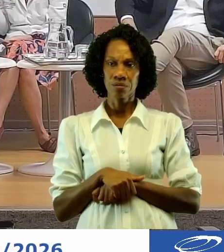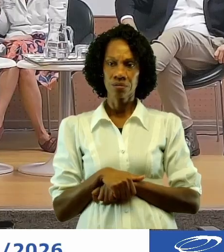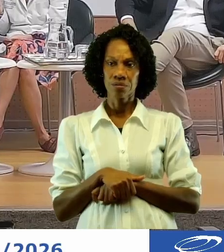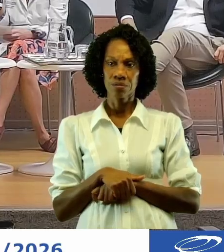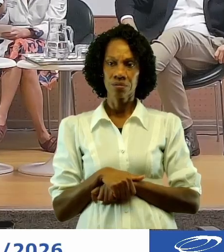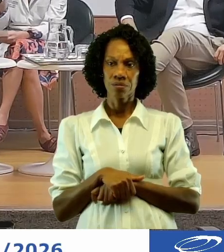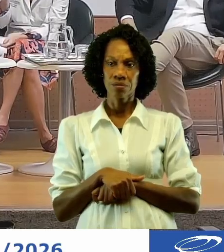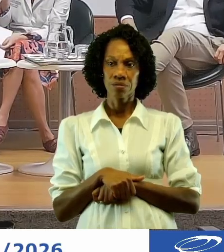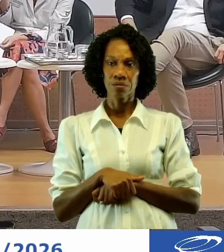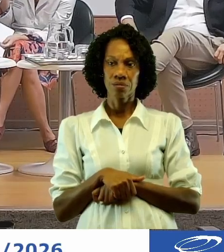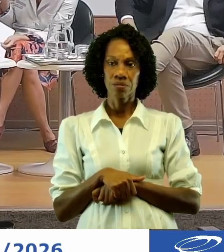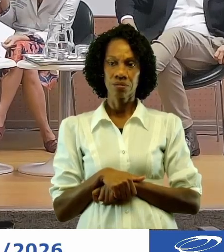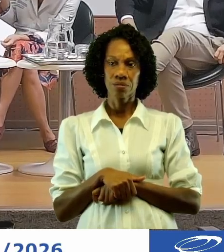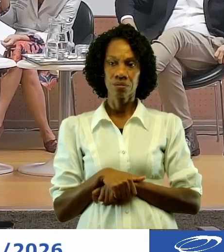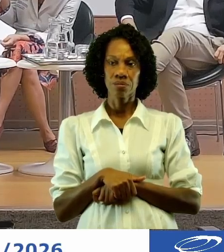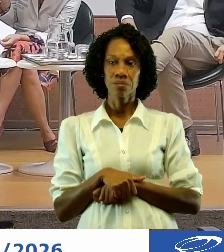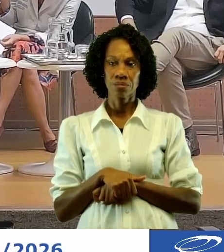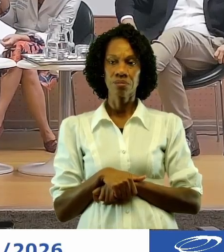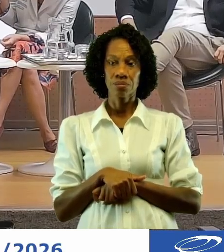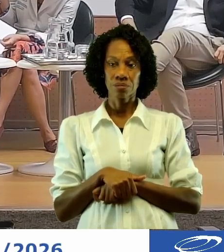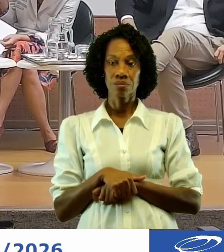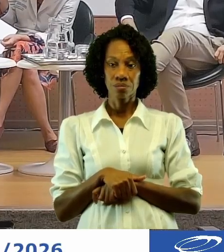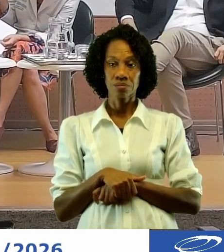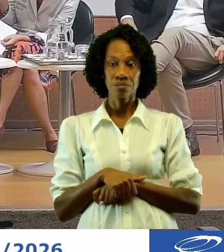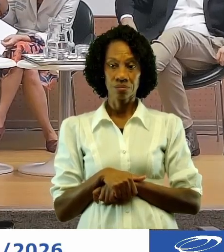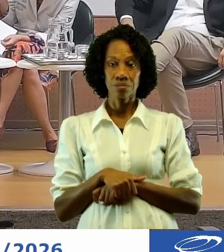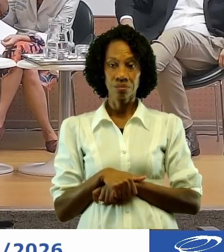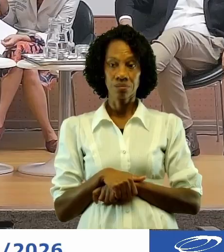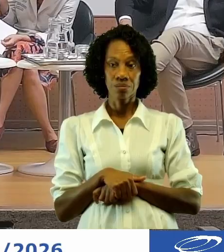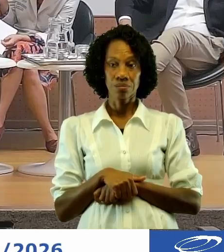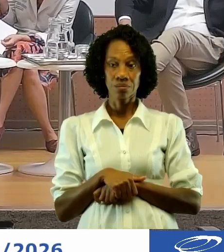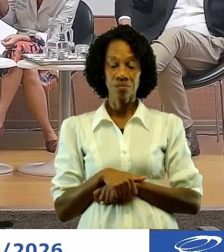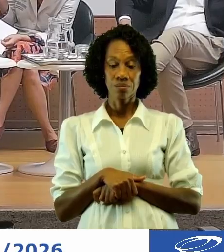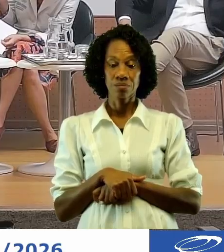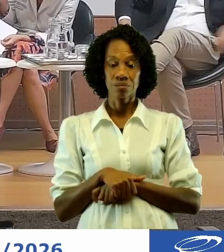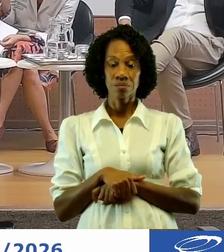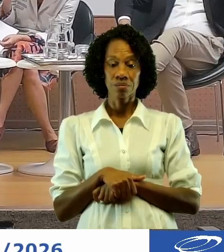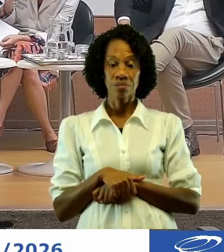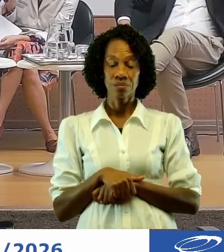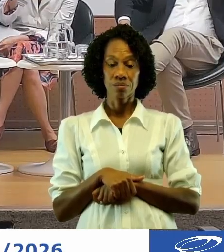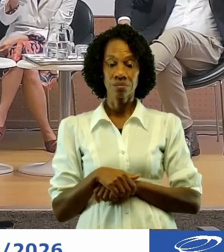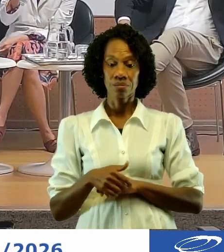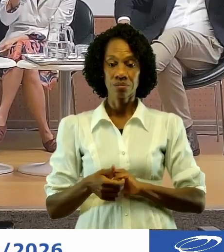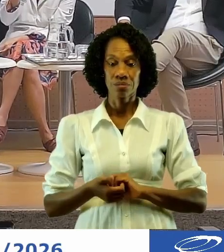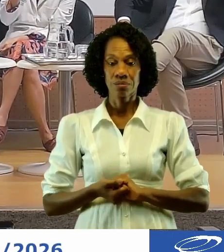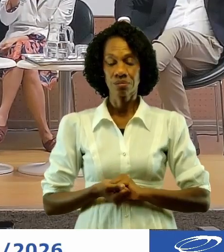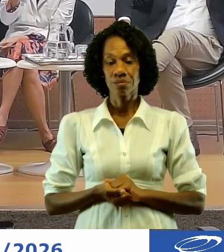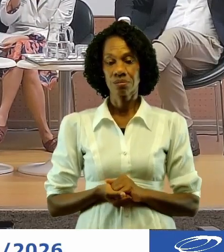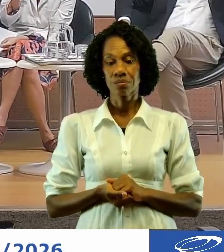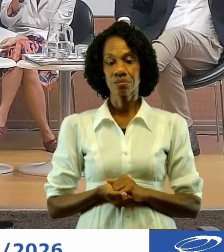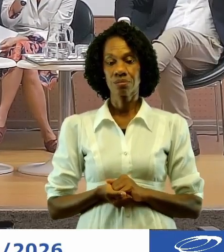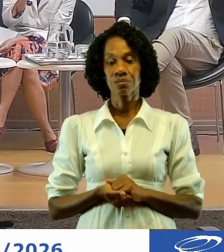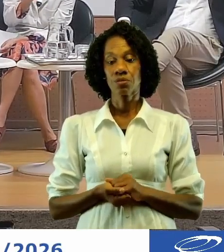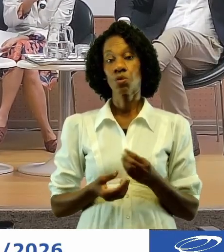samples. Para coagulase negativo, estafilococcus. Because of the staphylococcus negative. O